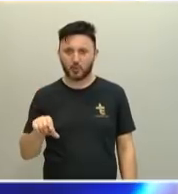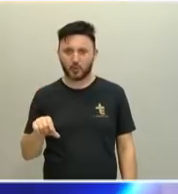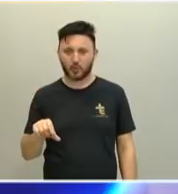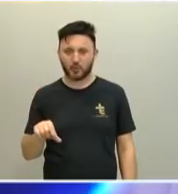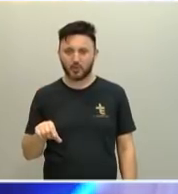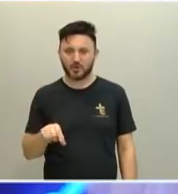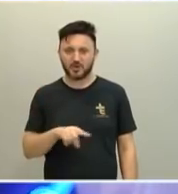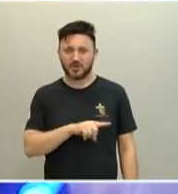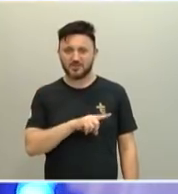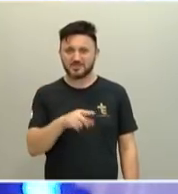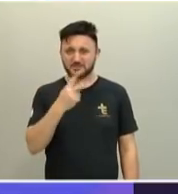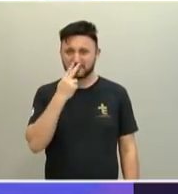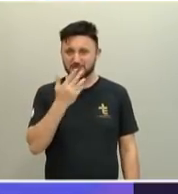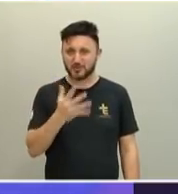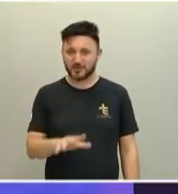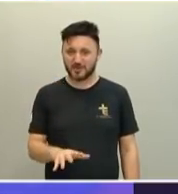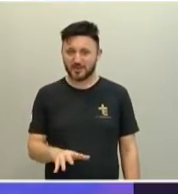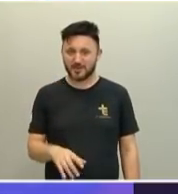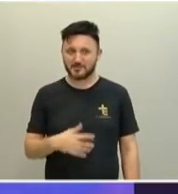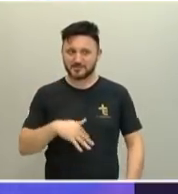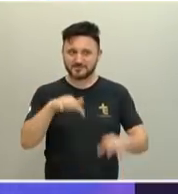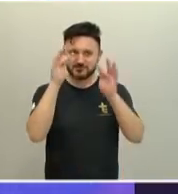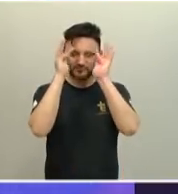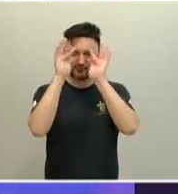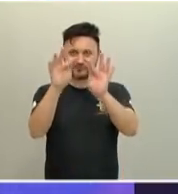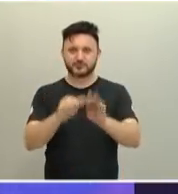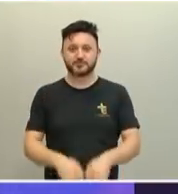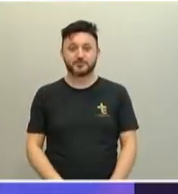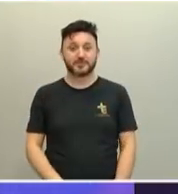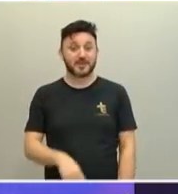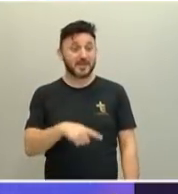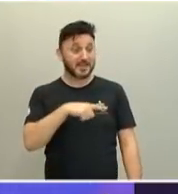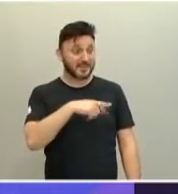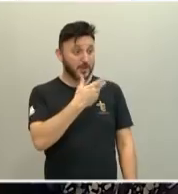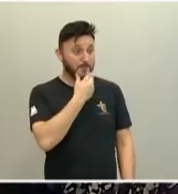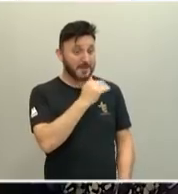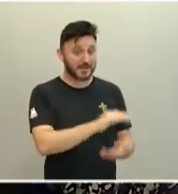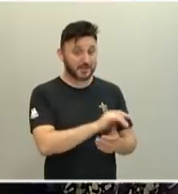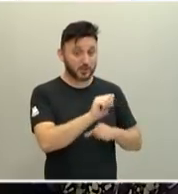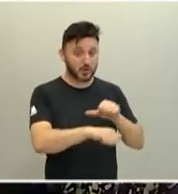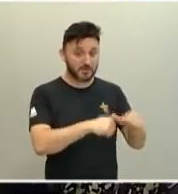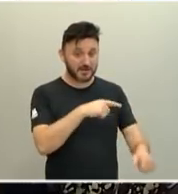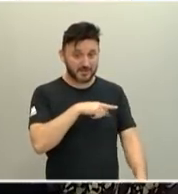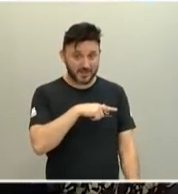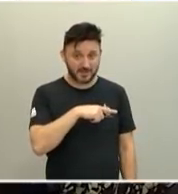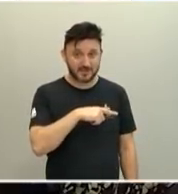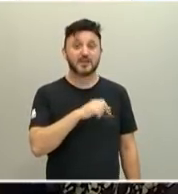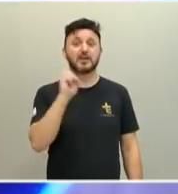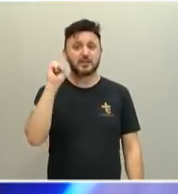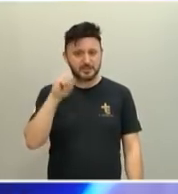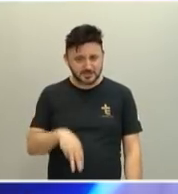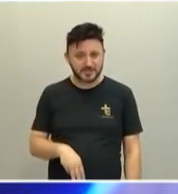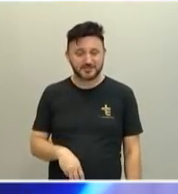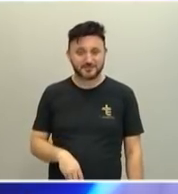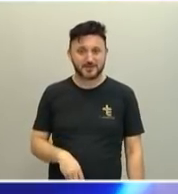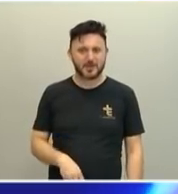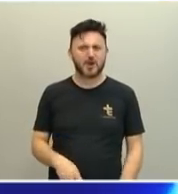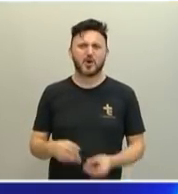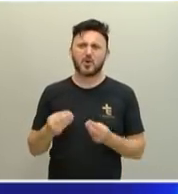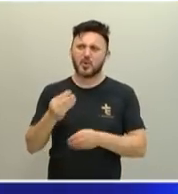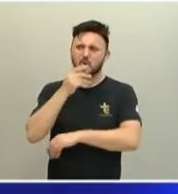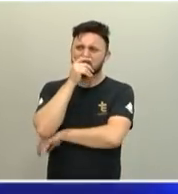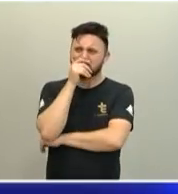Você tem que ser fiel, né? Tem que ser forte. Tem como seu marido se converter? Tem. Tem. Mas como, você vai